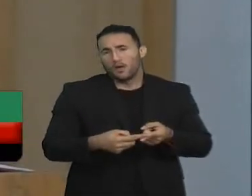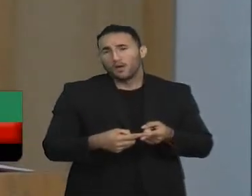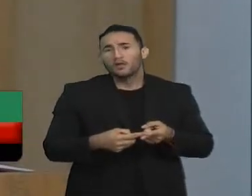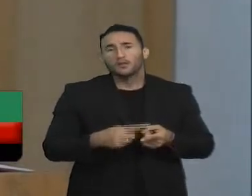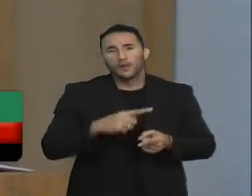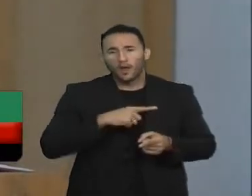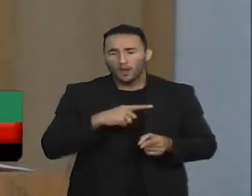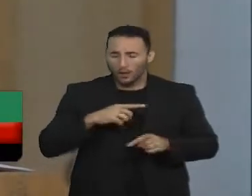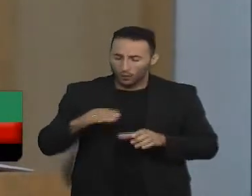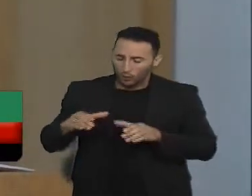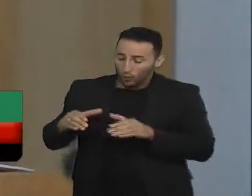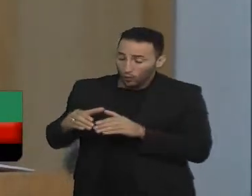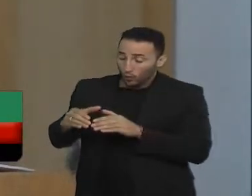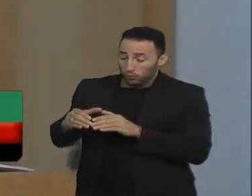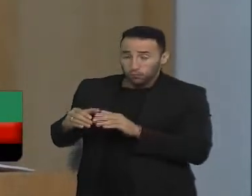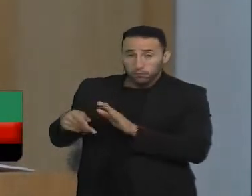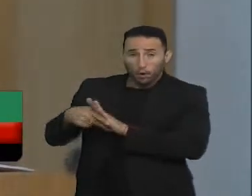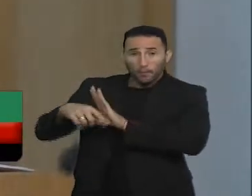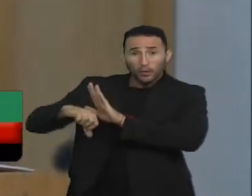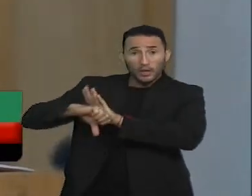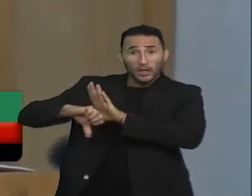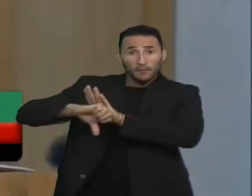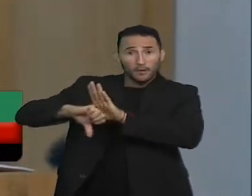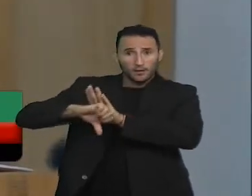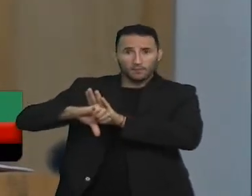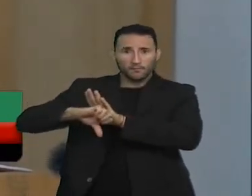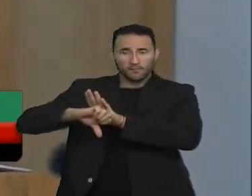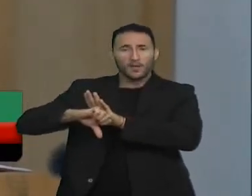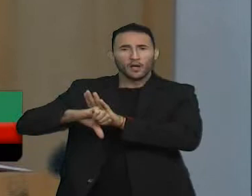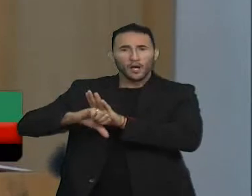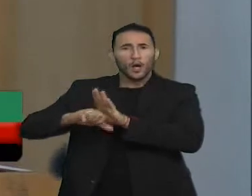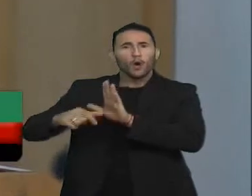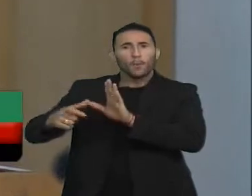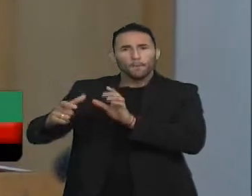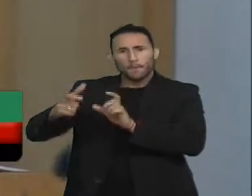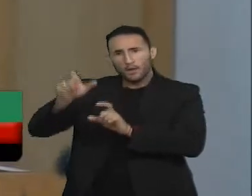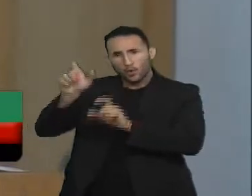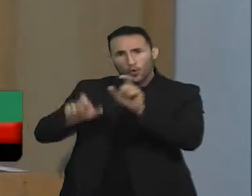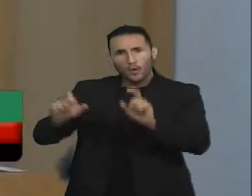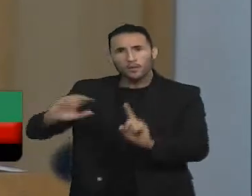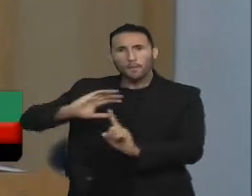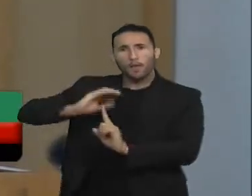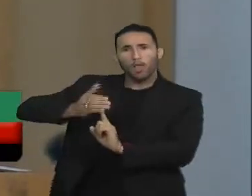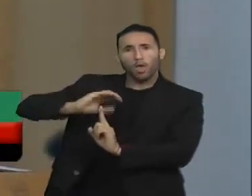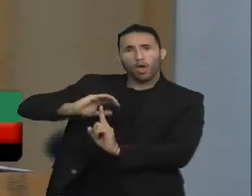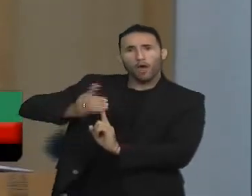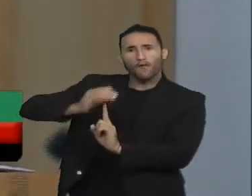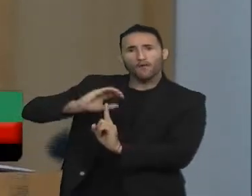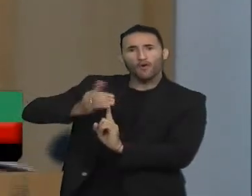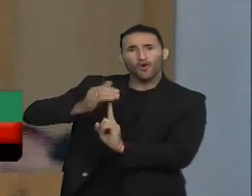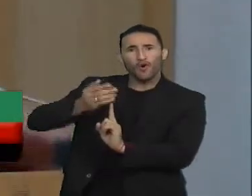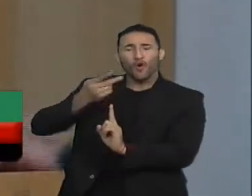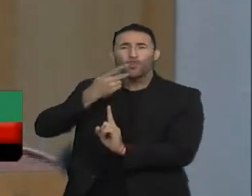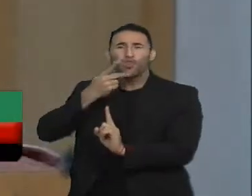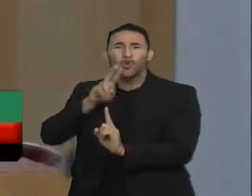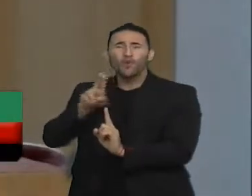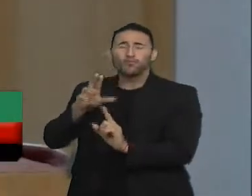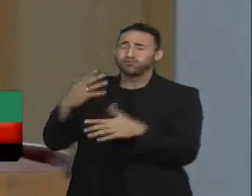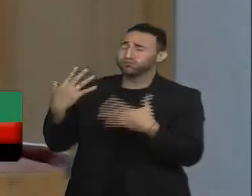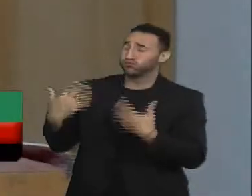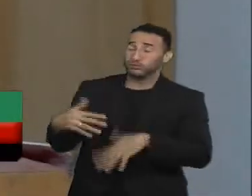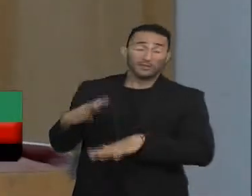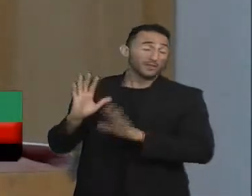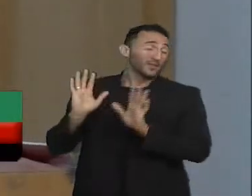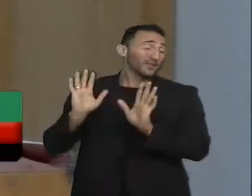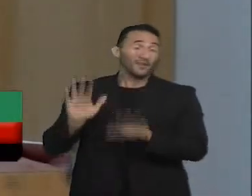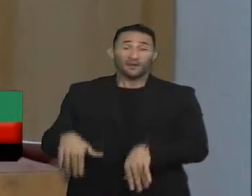organização criminosa desses pedófilos, Não sei nem como chamar isso, esses